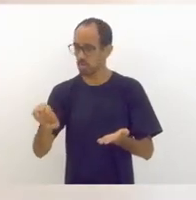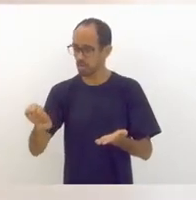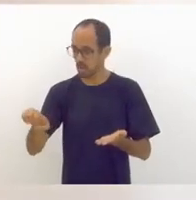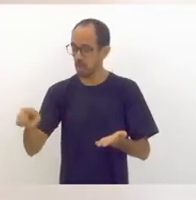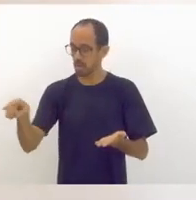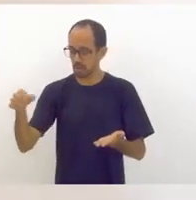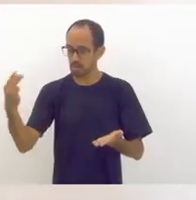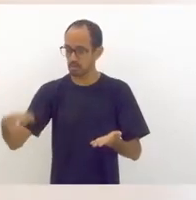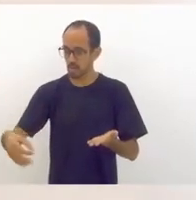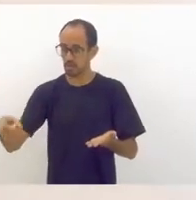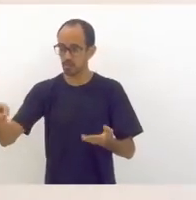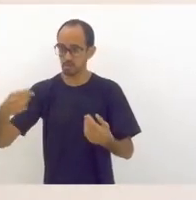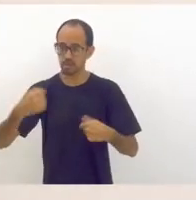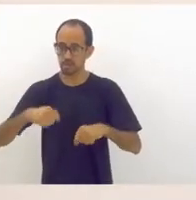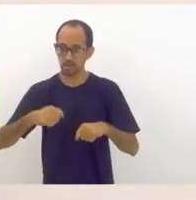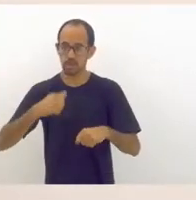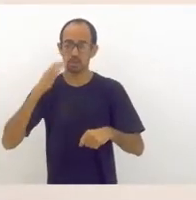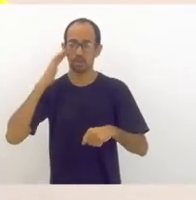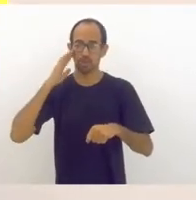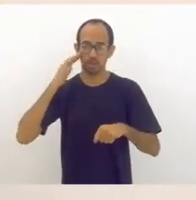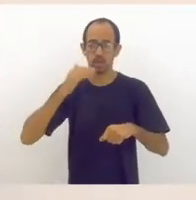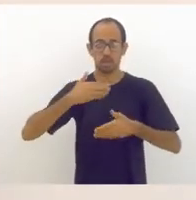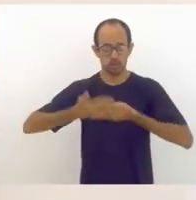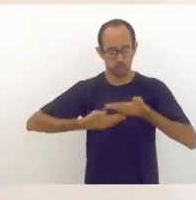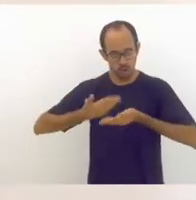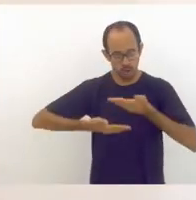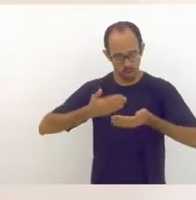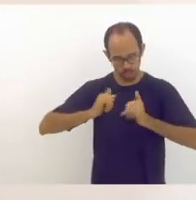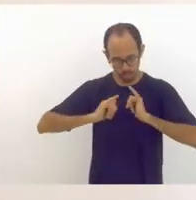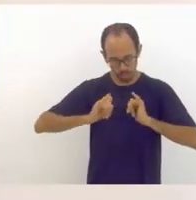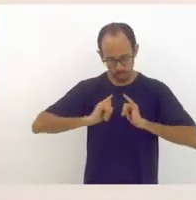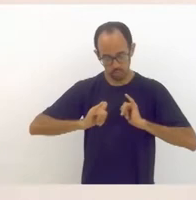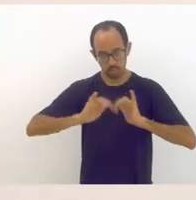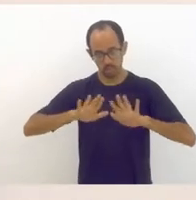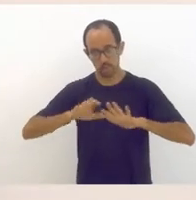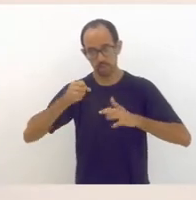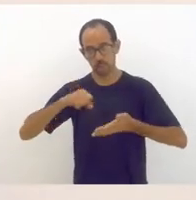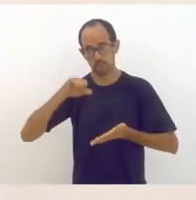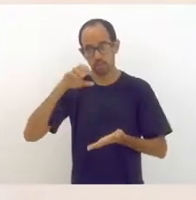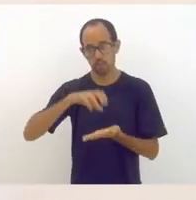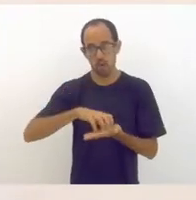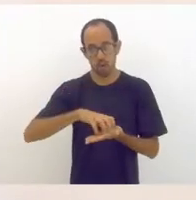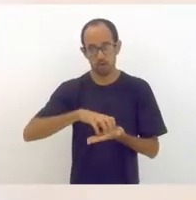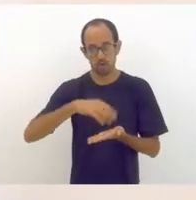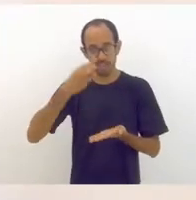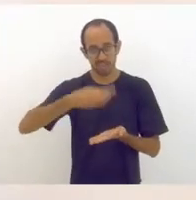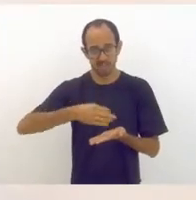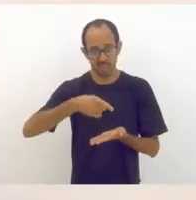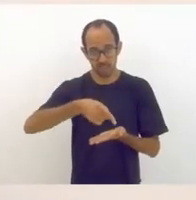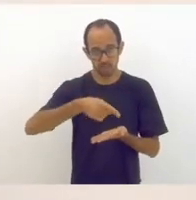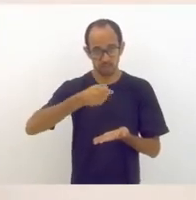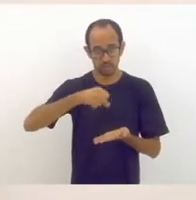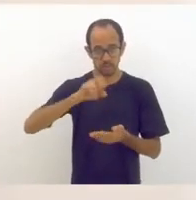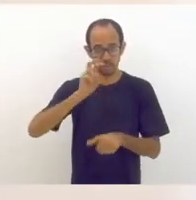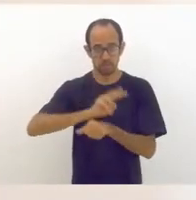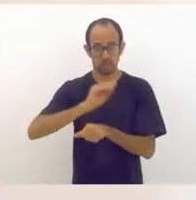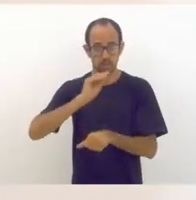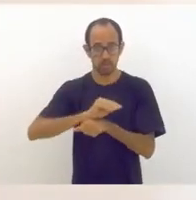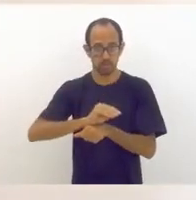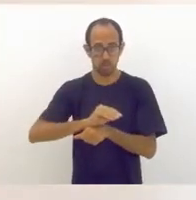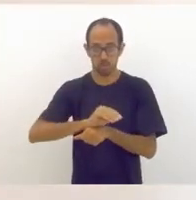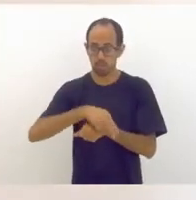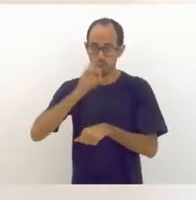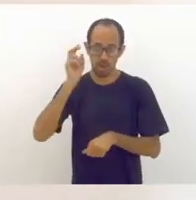ouvir, trocar informações, negociar. Mas se o órgão está dando certo, se essa proteção integral foi